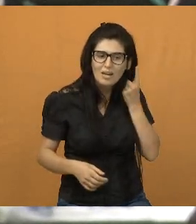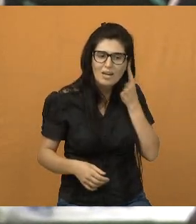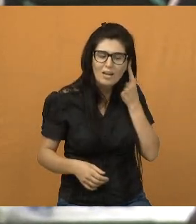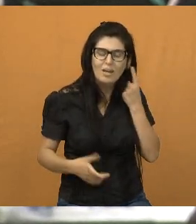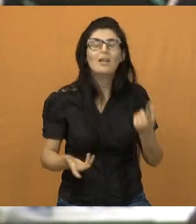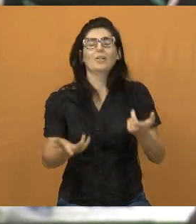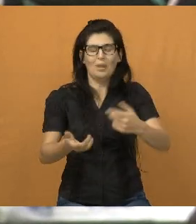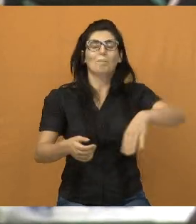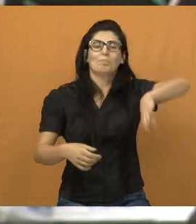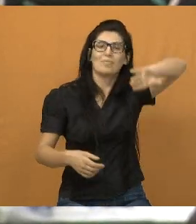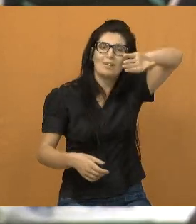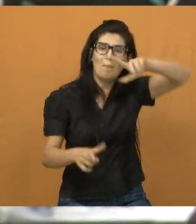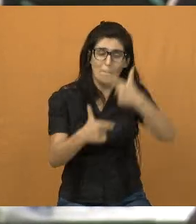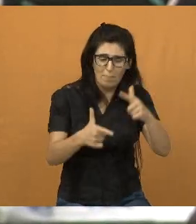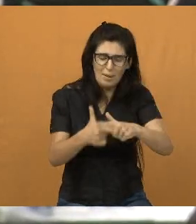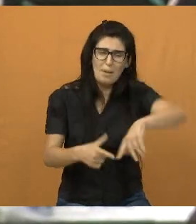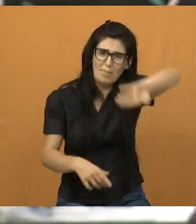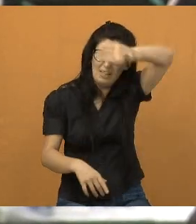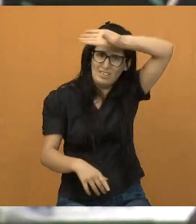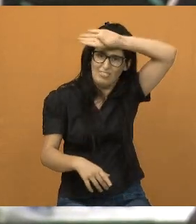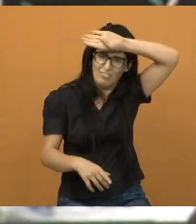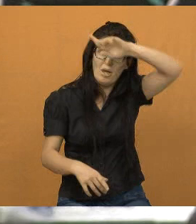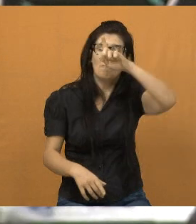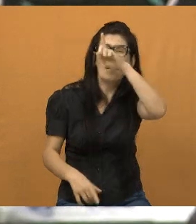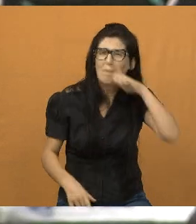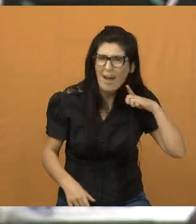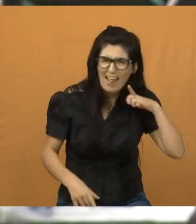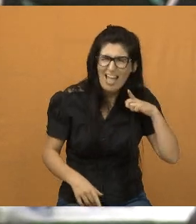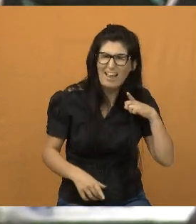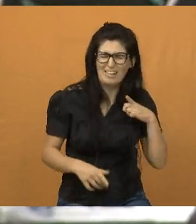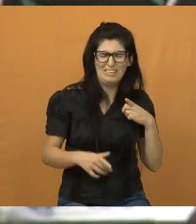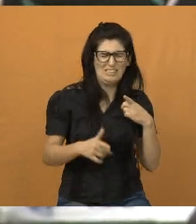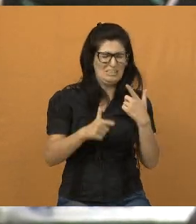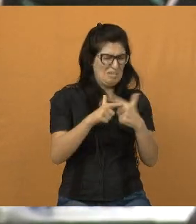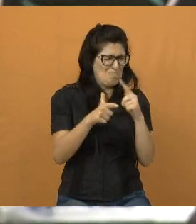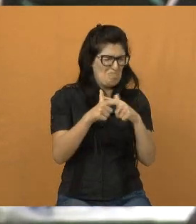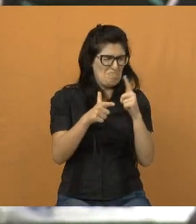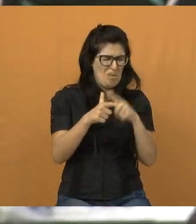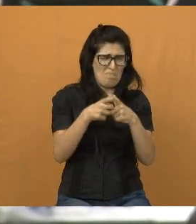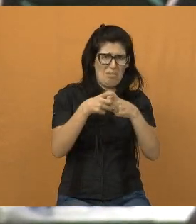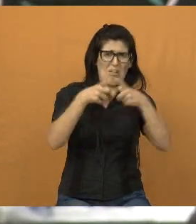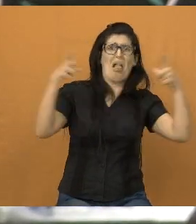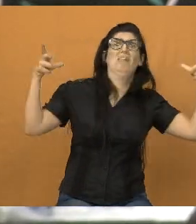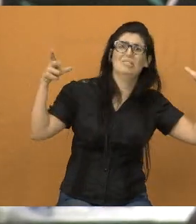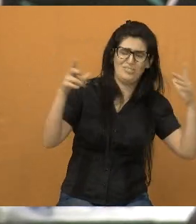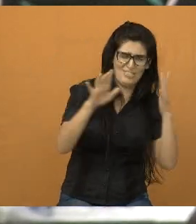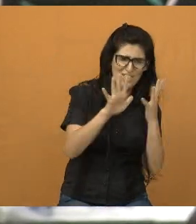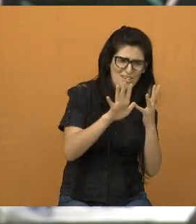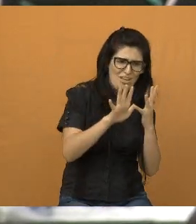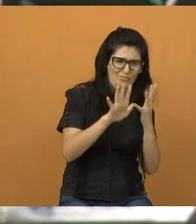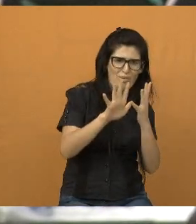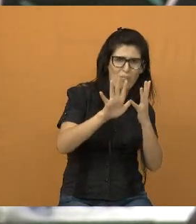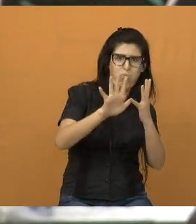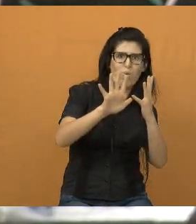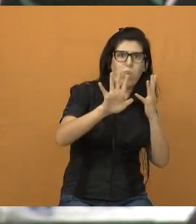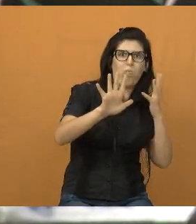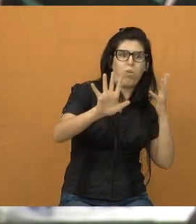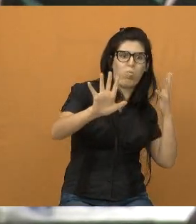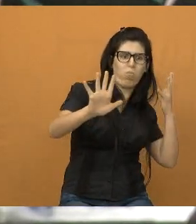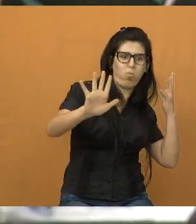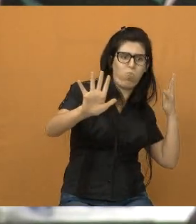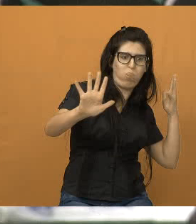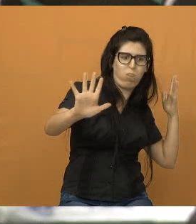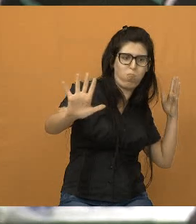A situação da febre amarela, a gente fala que foi bastante insana. Primeiro, aquelas filas imensas, a gente não teve